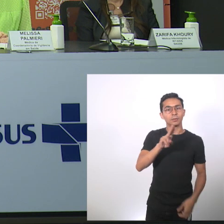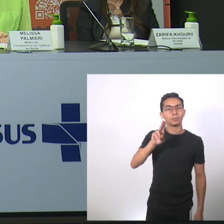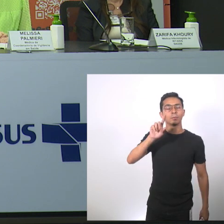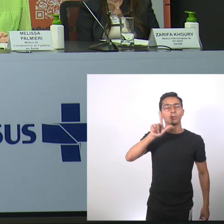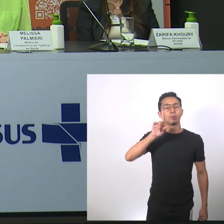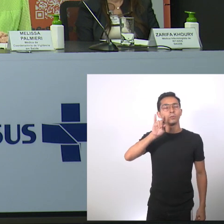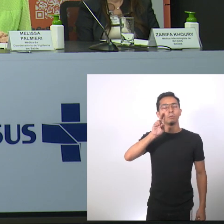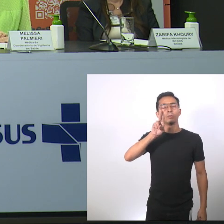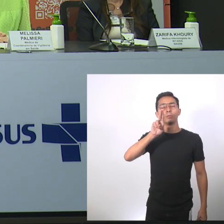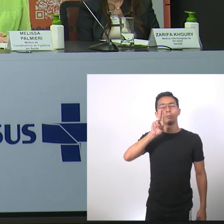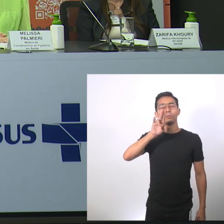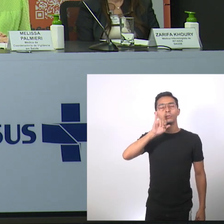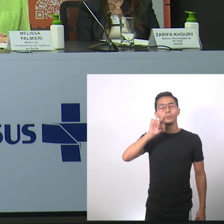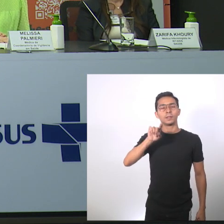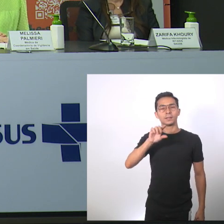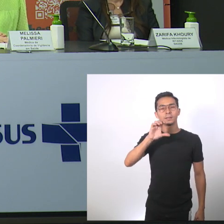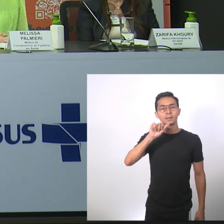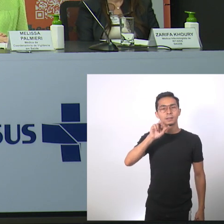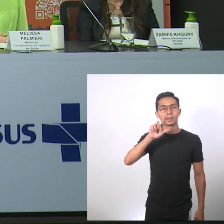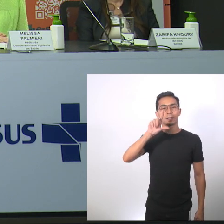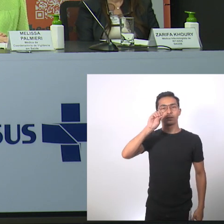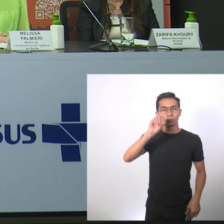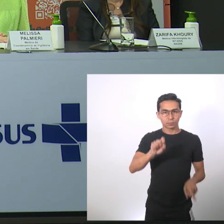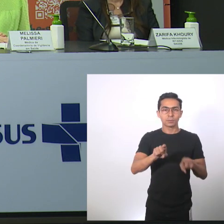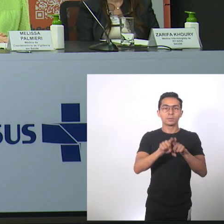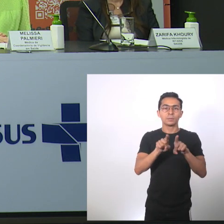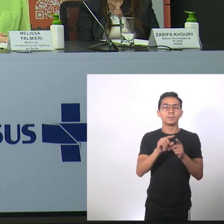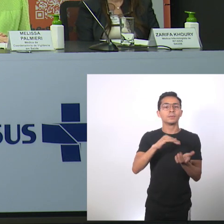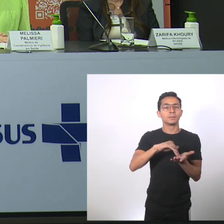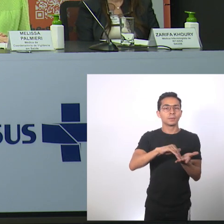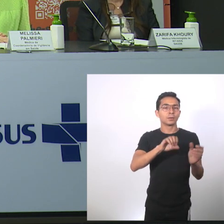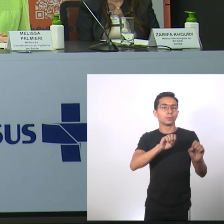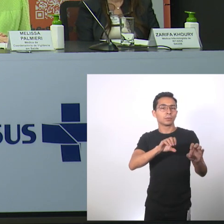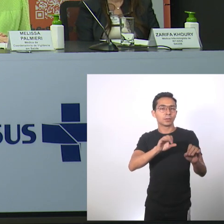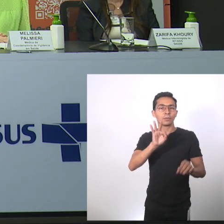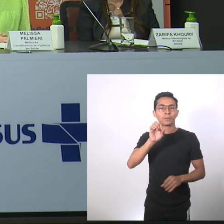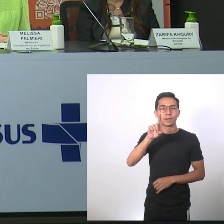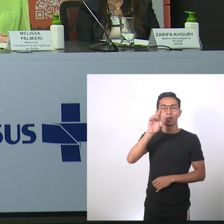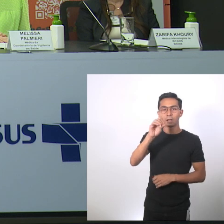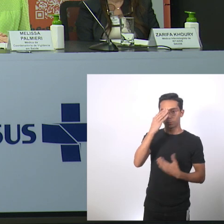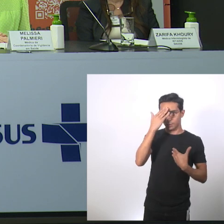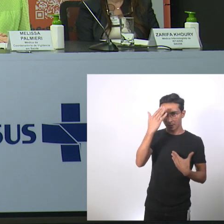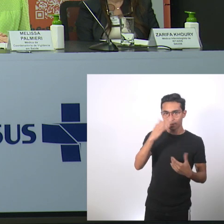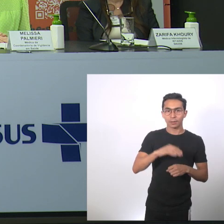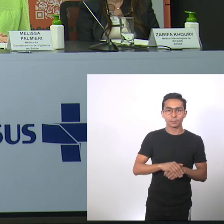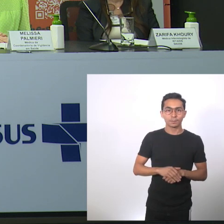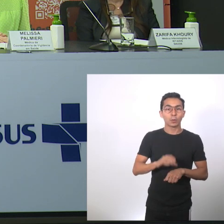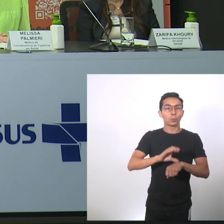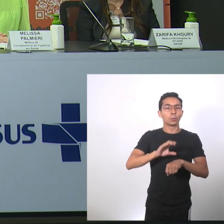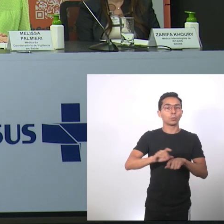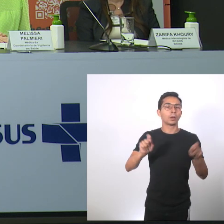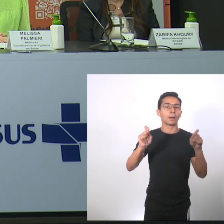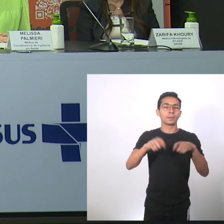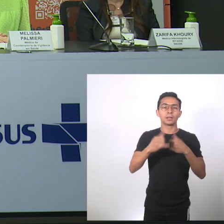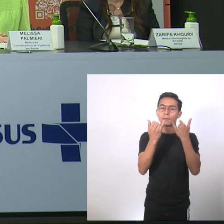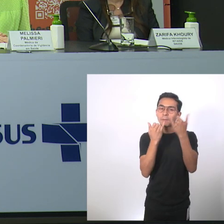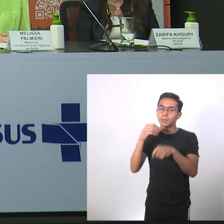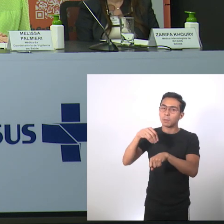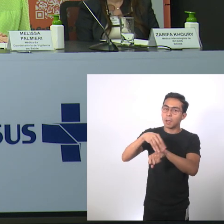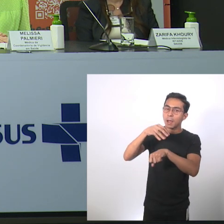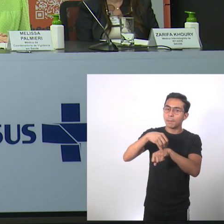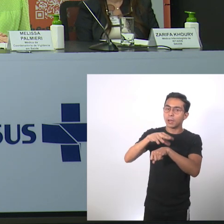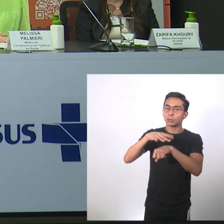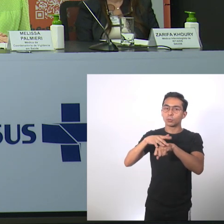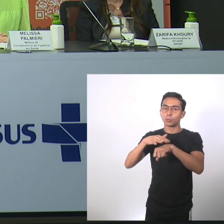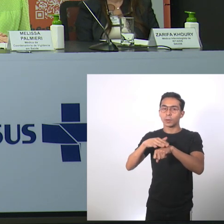também ao secretário municipal de Educação, Fernando Padula, e damos por encerrada a capacitação e atualização em Monkeypox